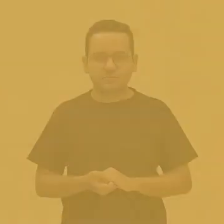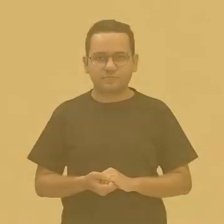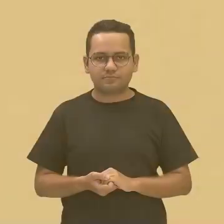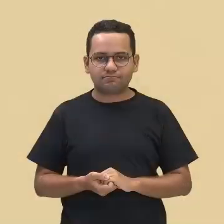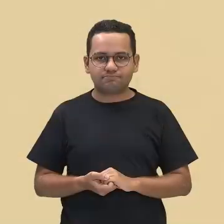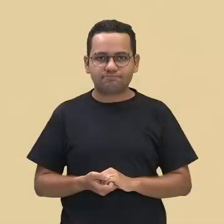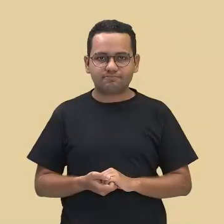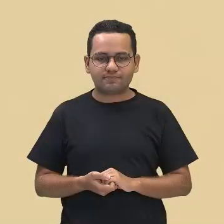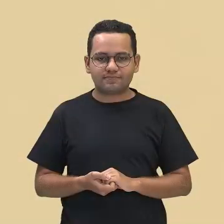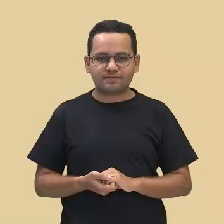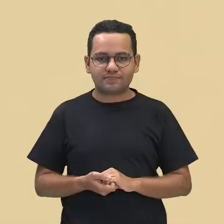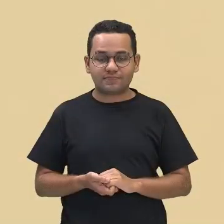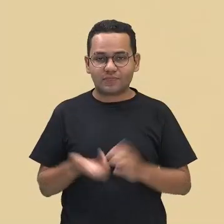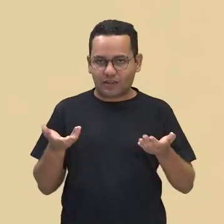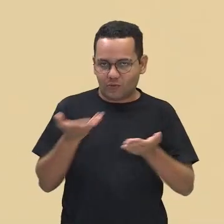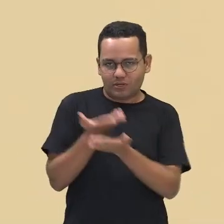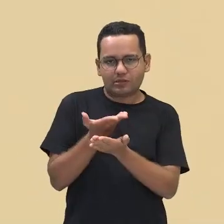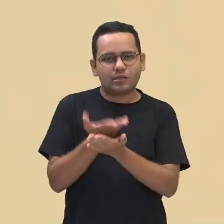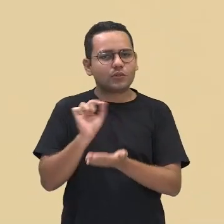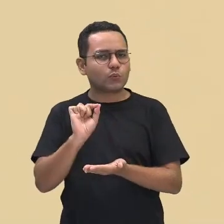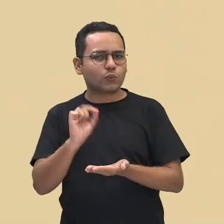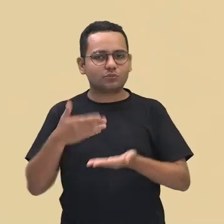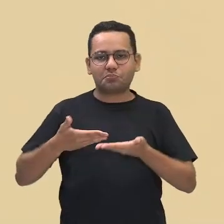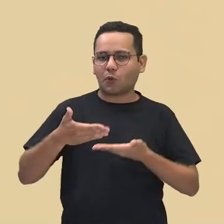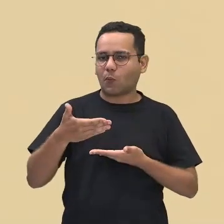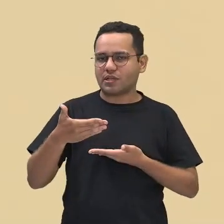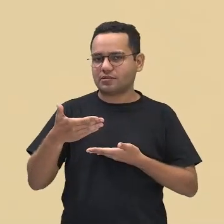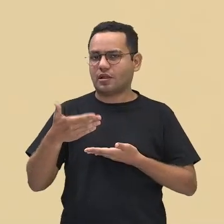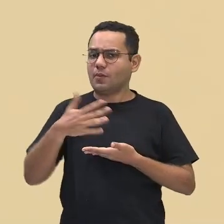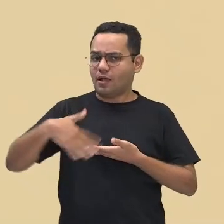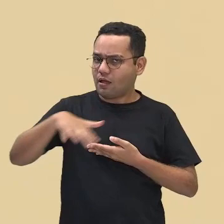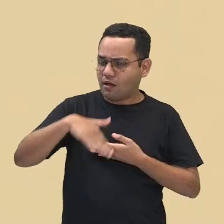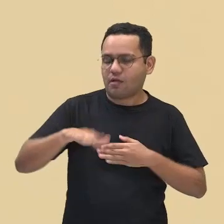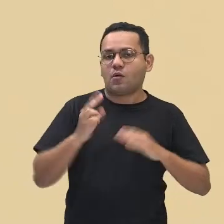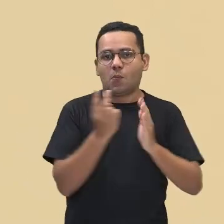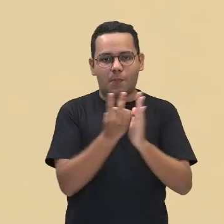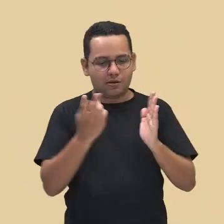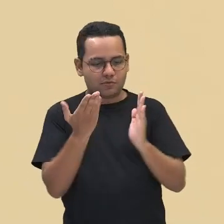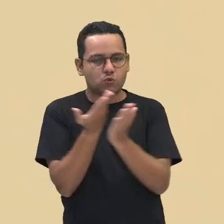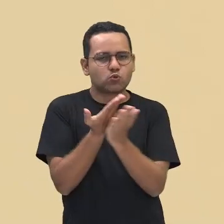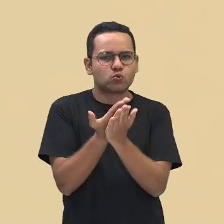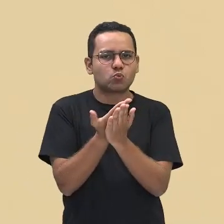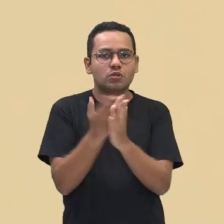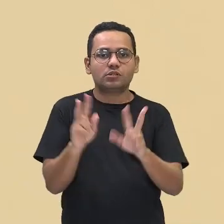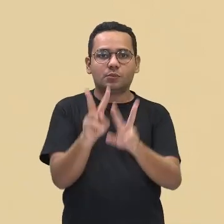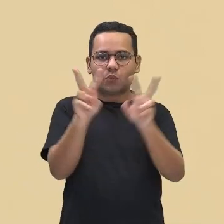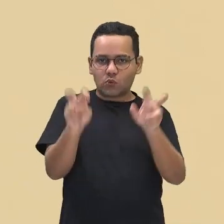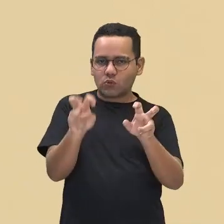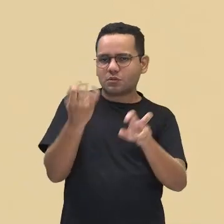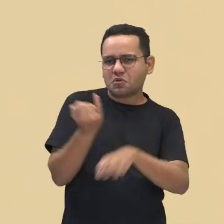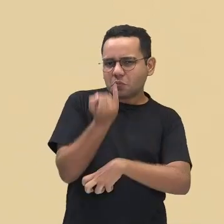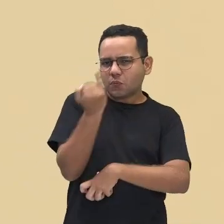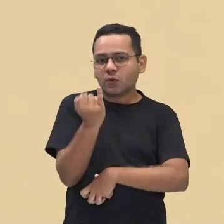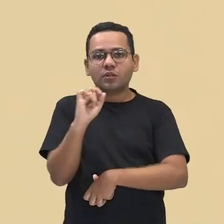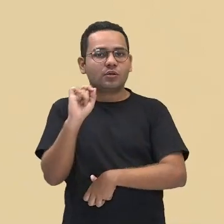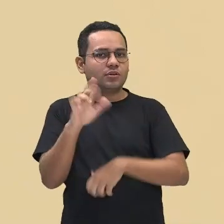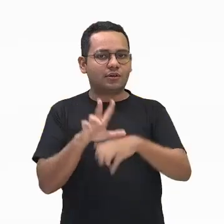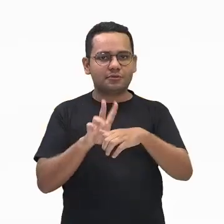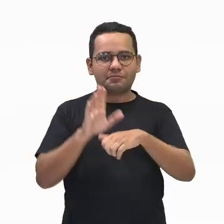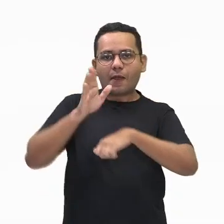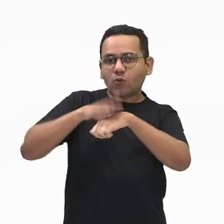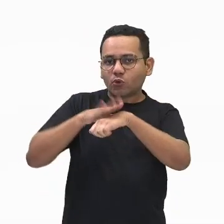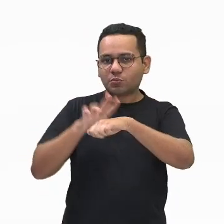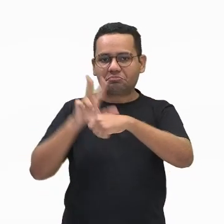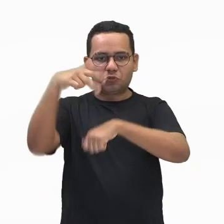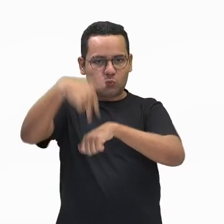Muito bem, então nesta aula nós estamos iniciando a unidade 2, que tem como tema integrador protagonismo